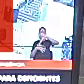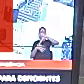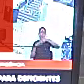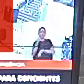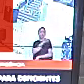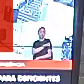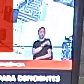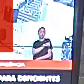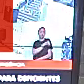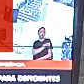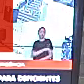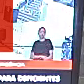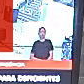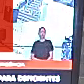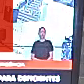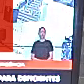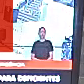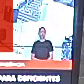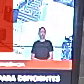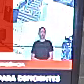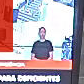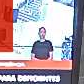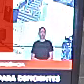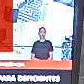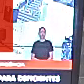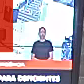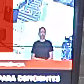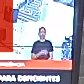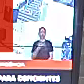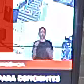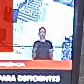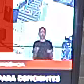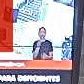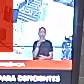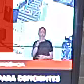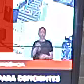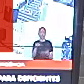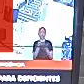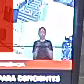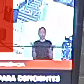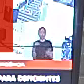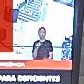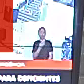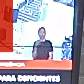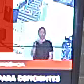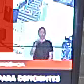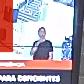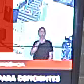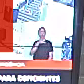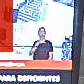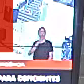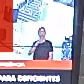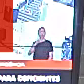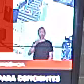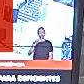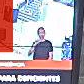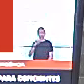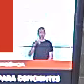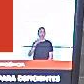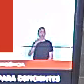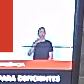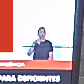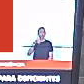Portadora de paraplegia. Então, boa tarde a todos. Meu nome é Marcelina do Nascimento. Eu sou da cidade de